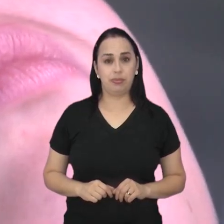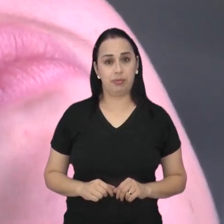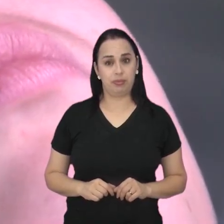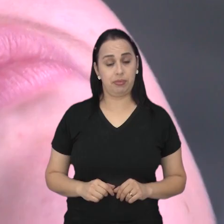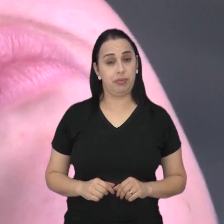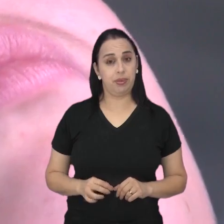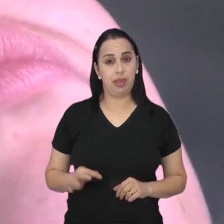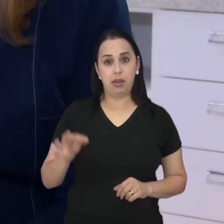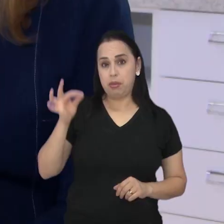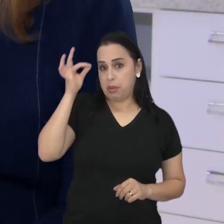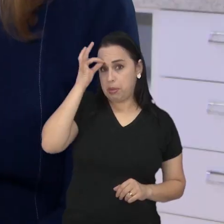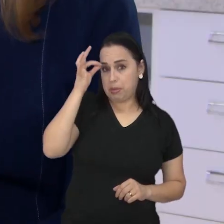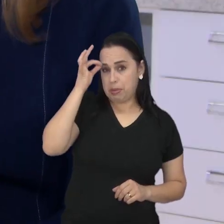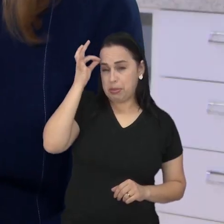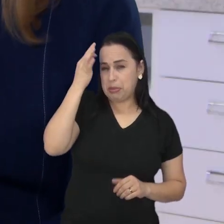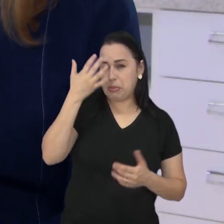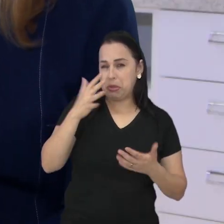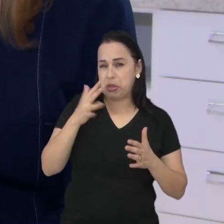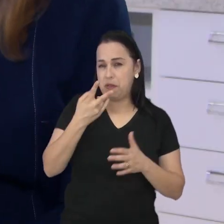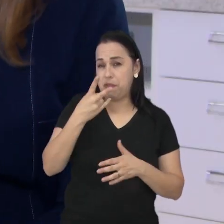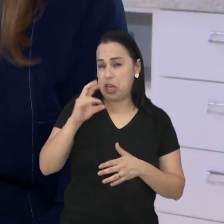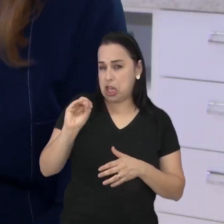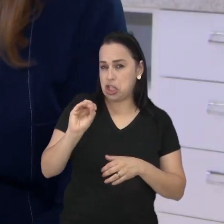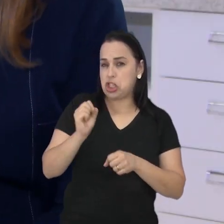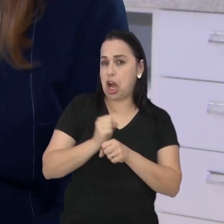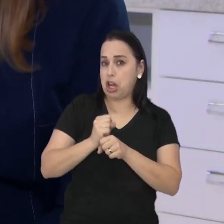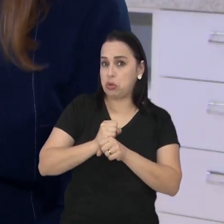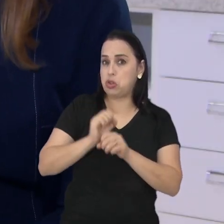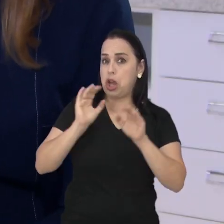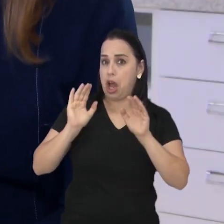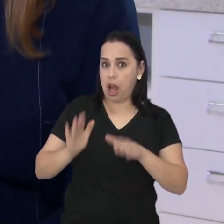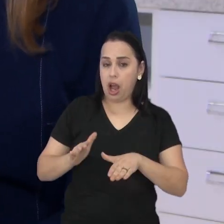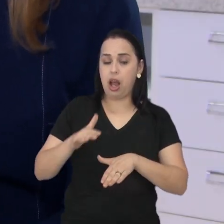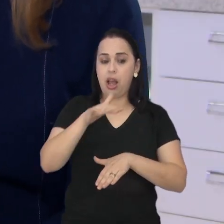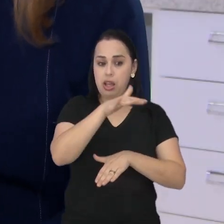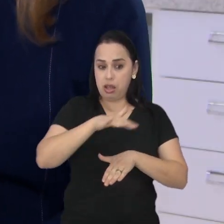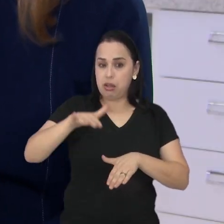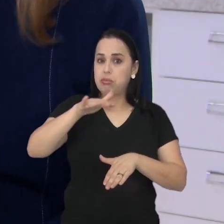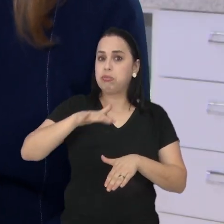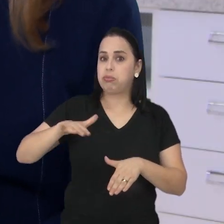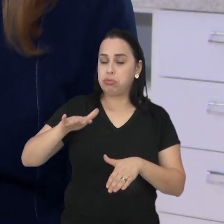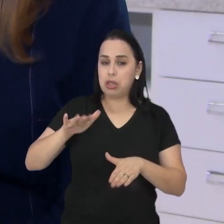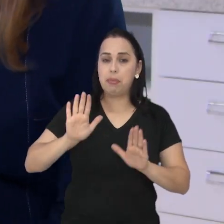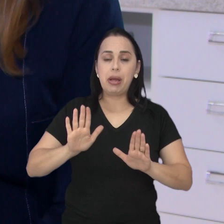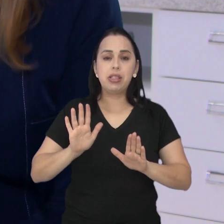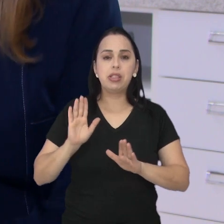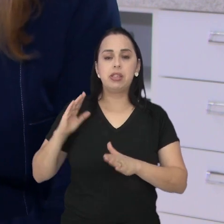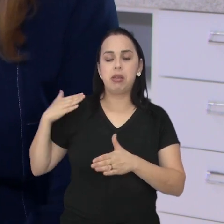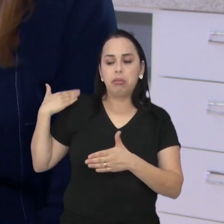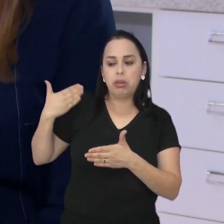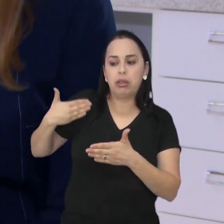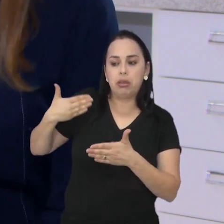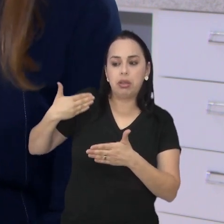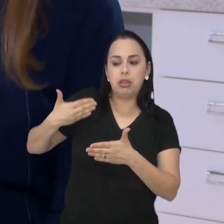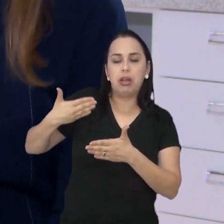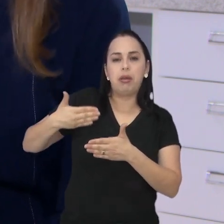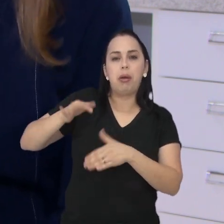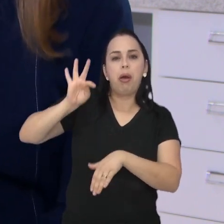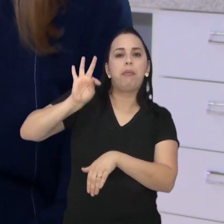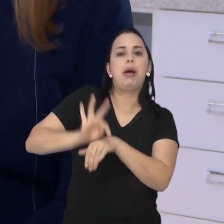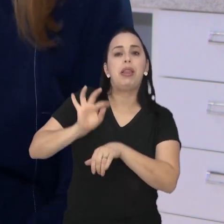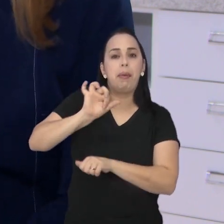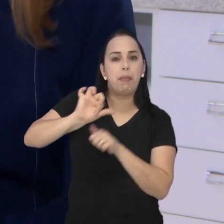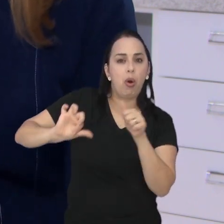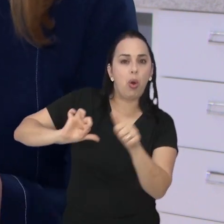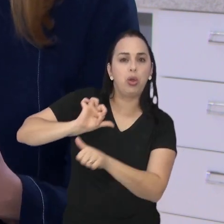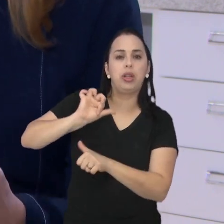A micropigmentação já está no mercado aí há uns 20 anos ou mais. Então, assim, cada ano vai mudando